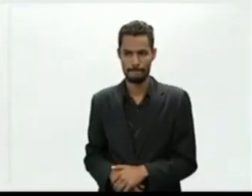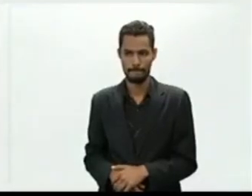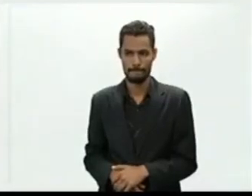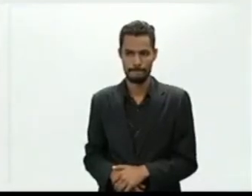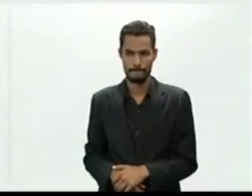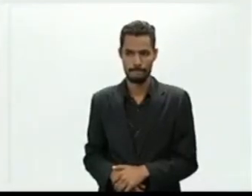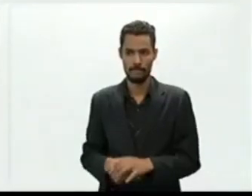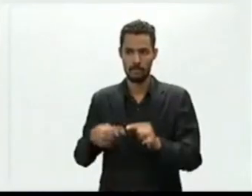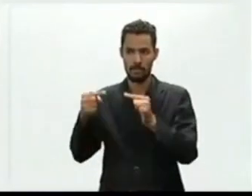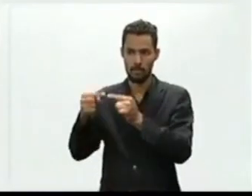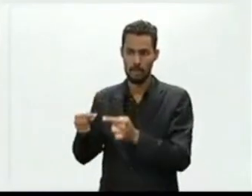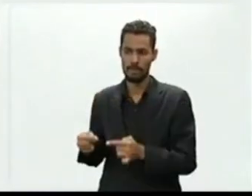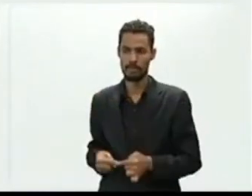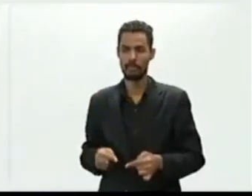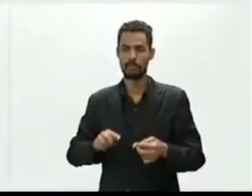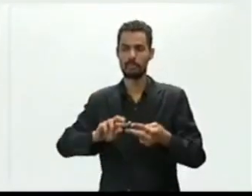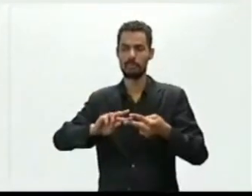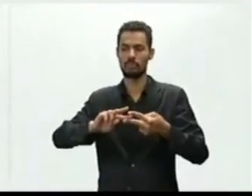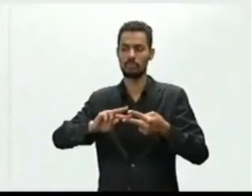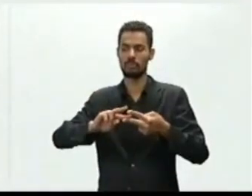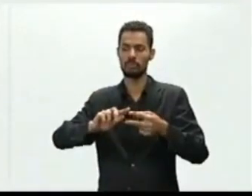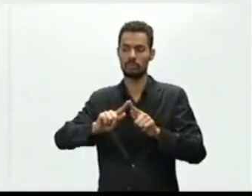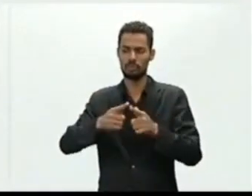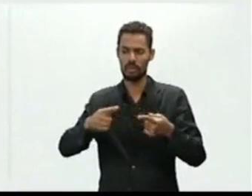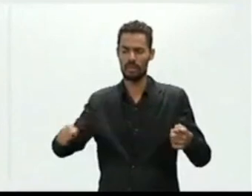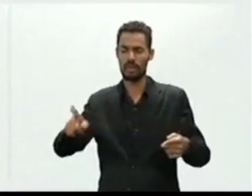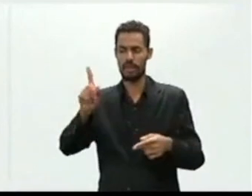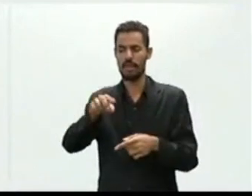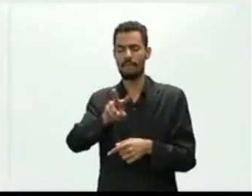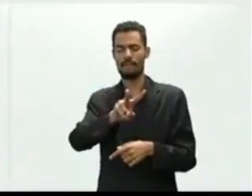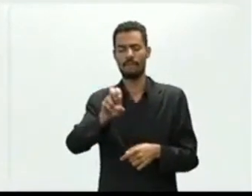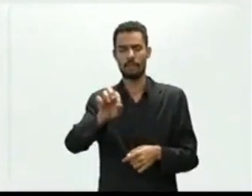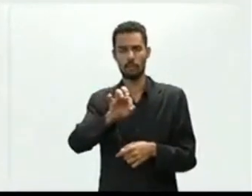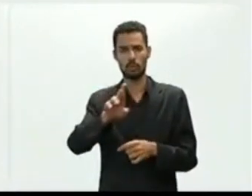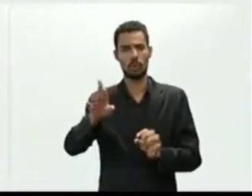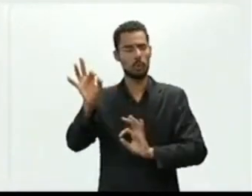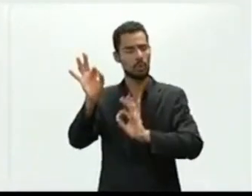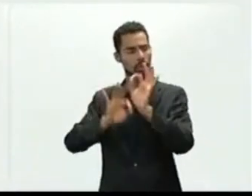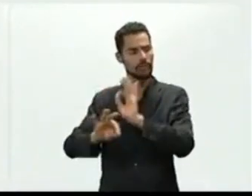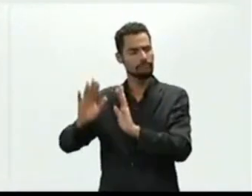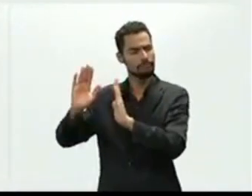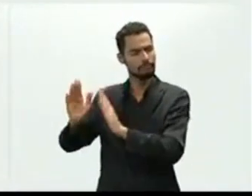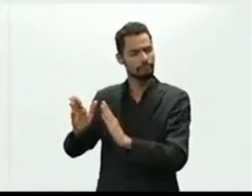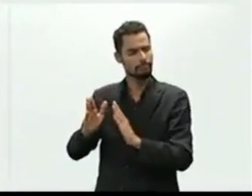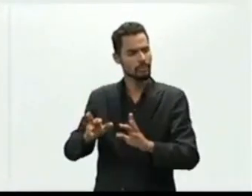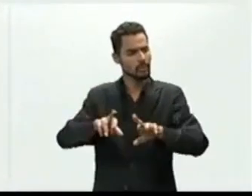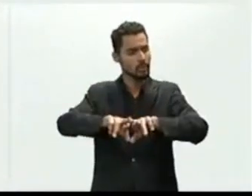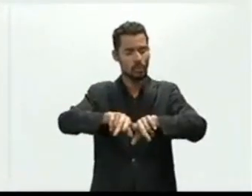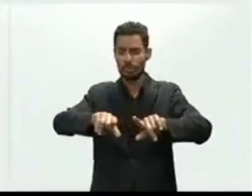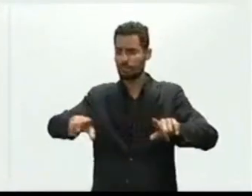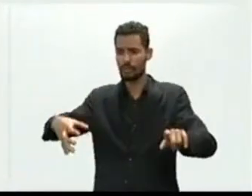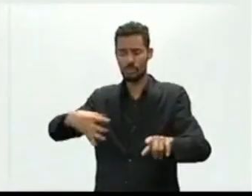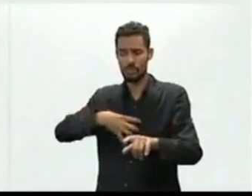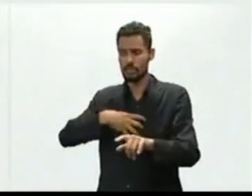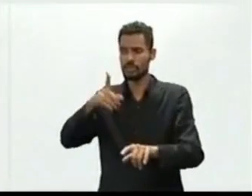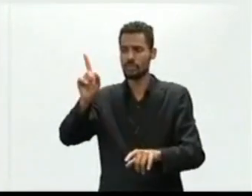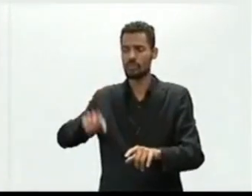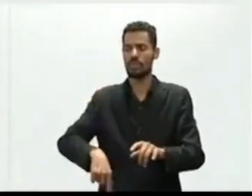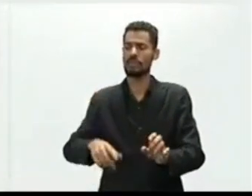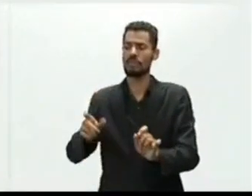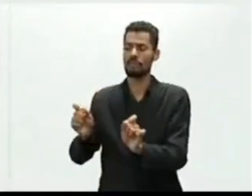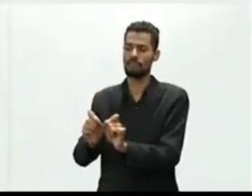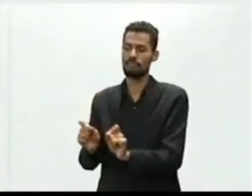Então, a combinação desse material genético gera o chamado vetor, então a gente pode montar sequências com diferentes genes de diferentes